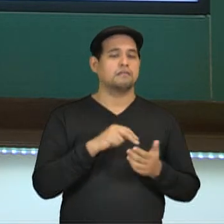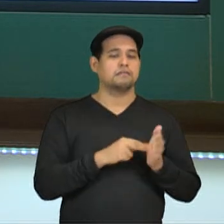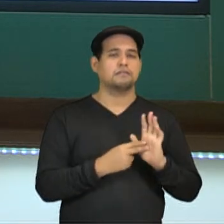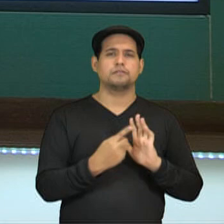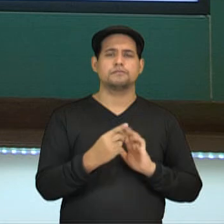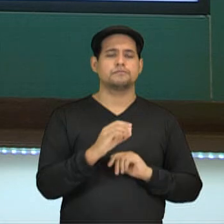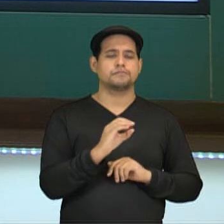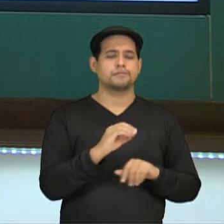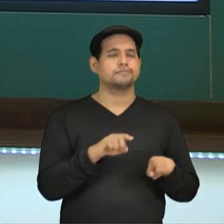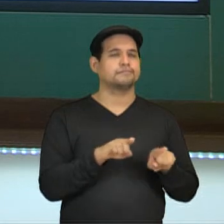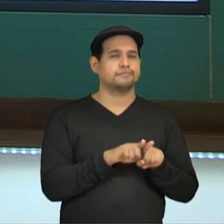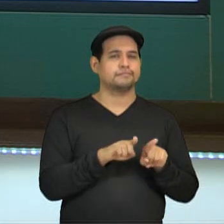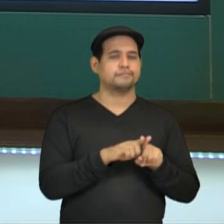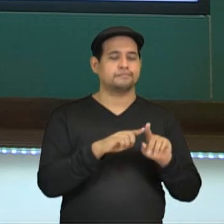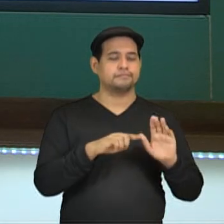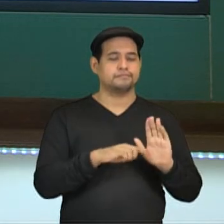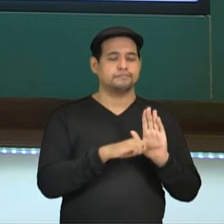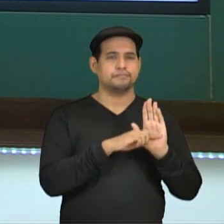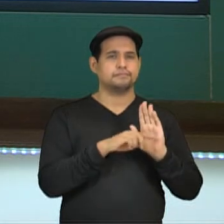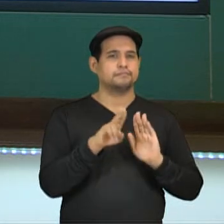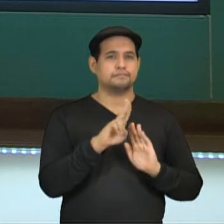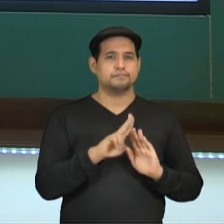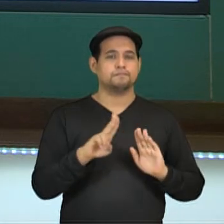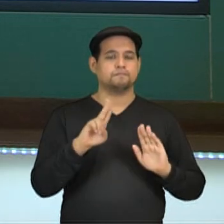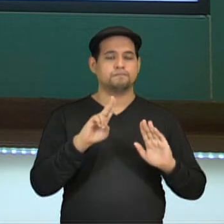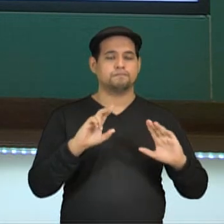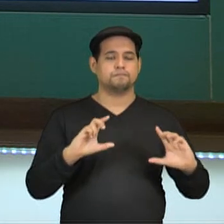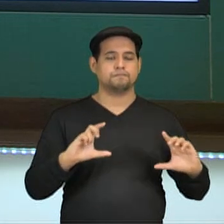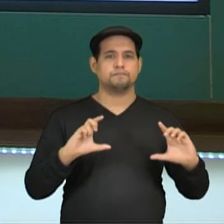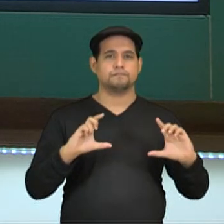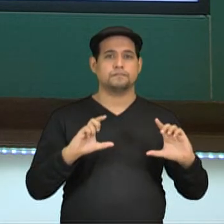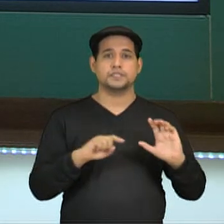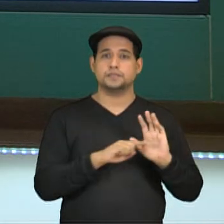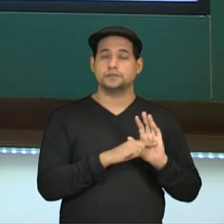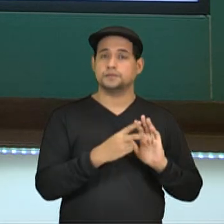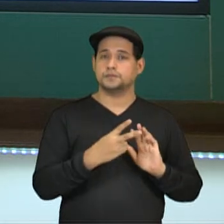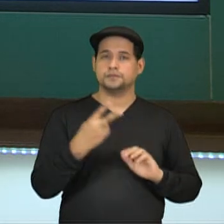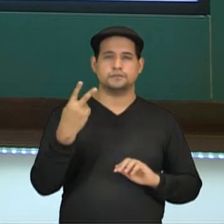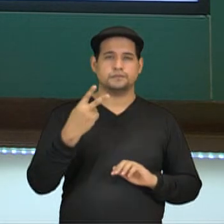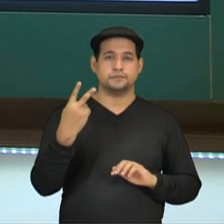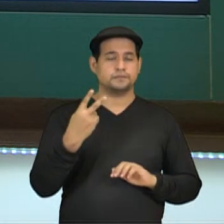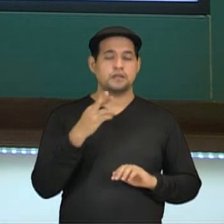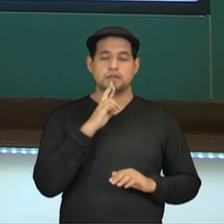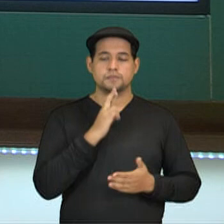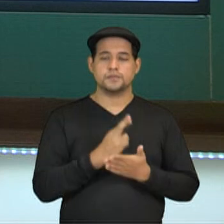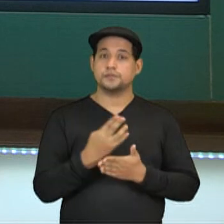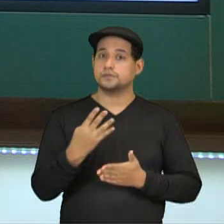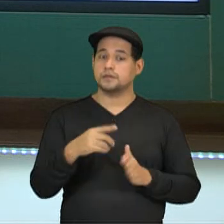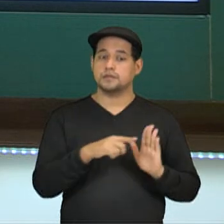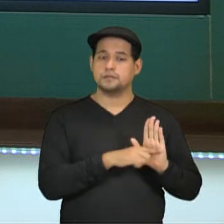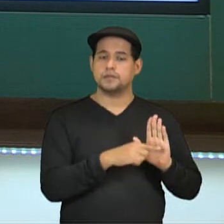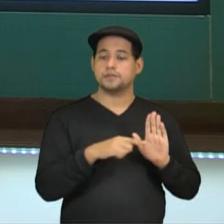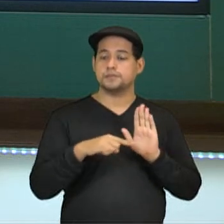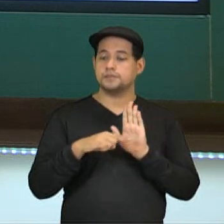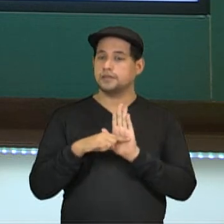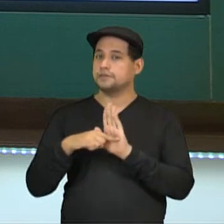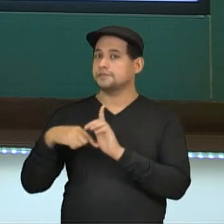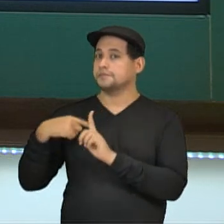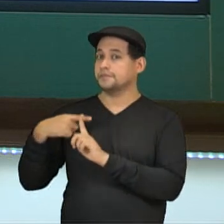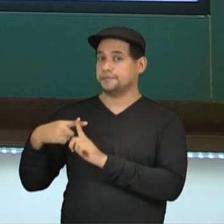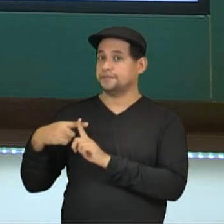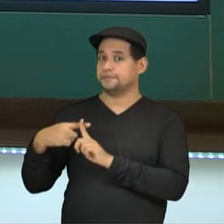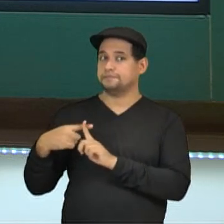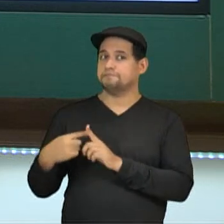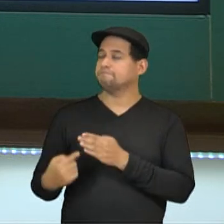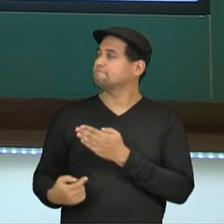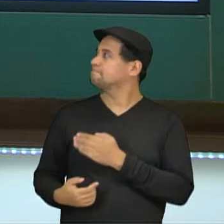e o C, que também é negativo, coloca parênteses. Menos 2 ao quadrado, 4. Menos com menos,